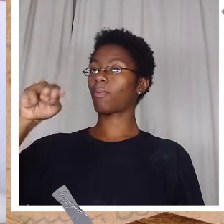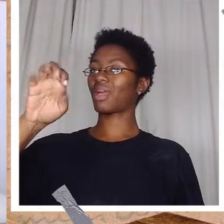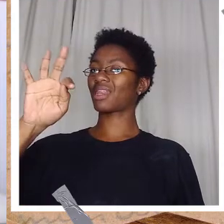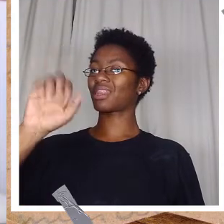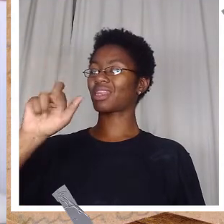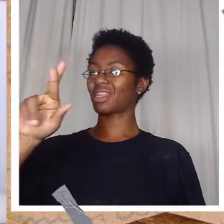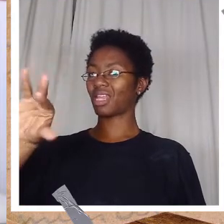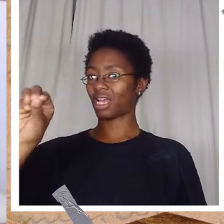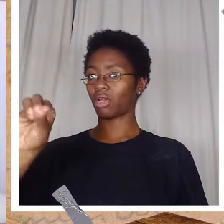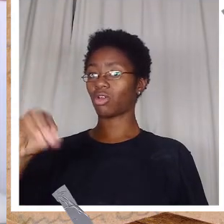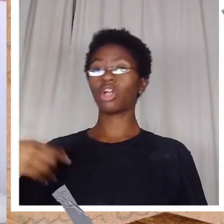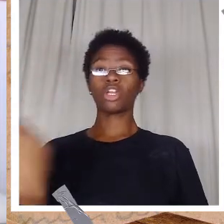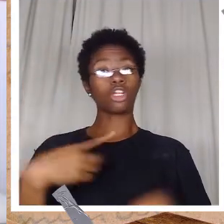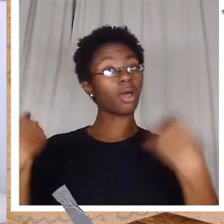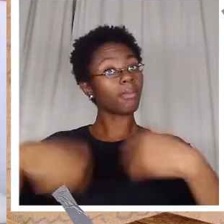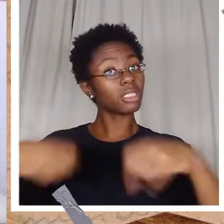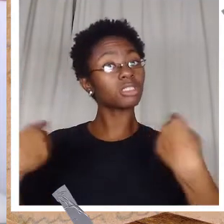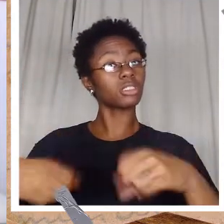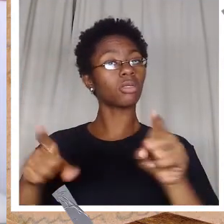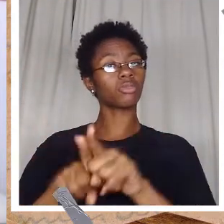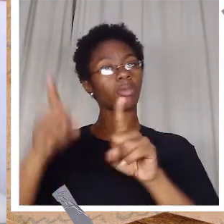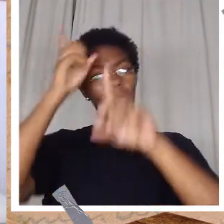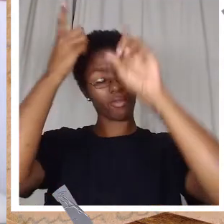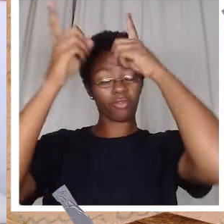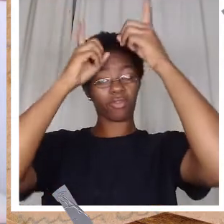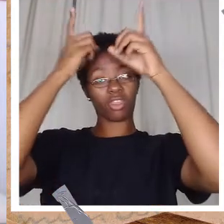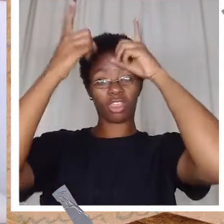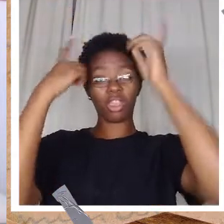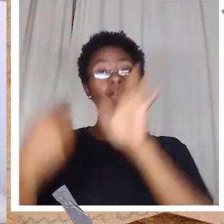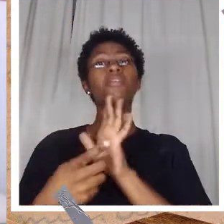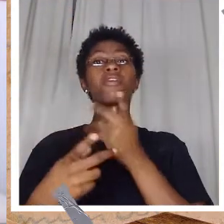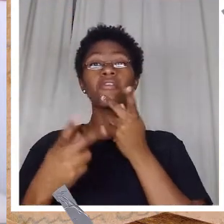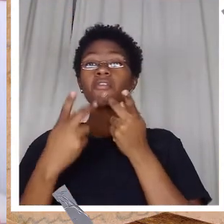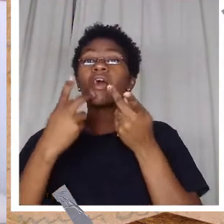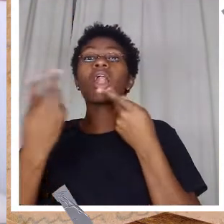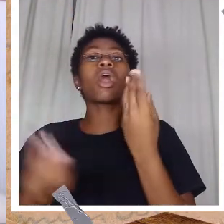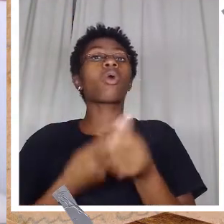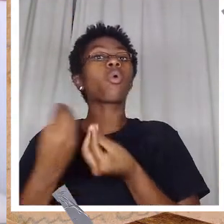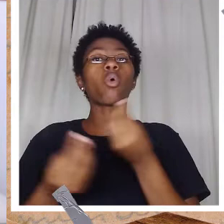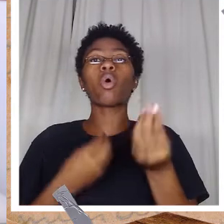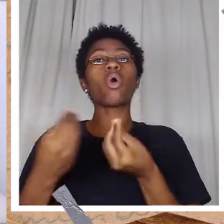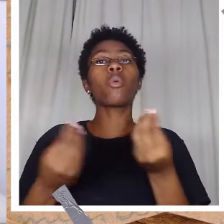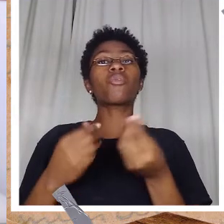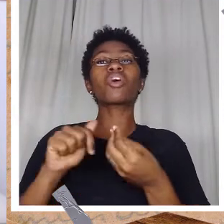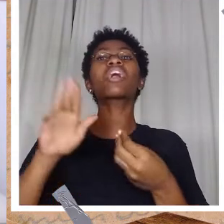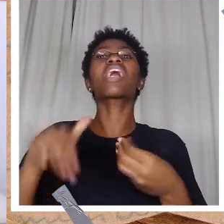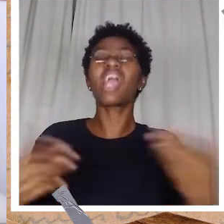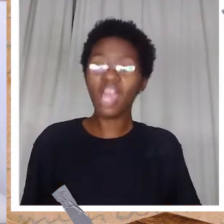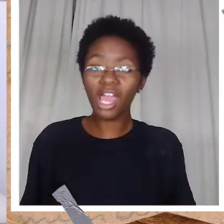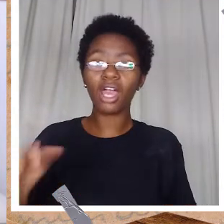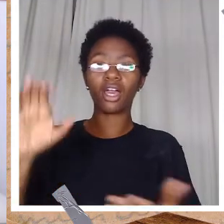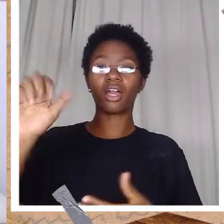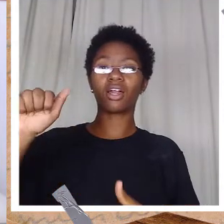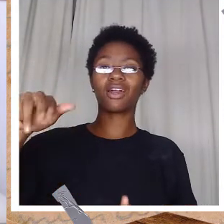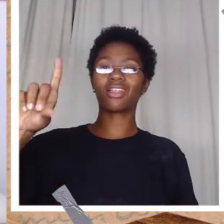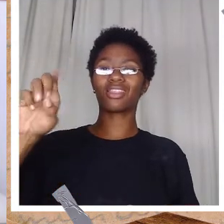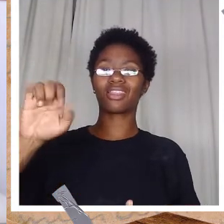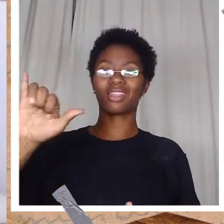dar a nossa interpretação do que foi o Candeia, né? Do que foi a Carolina, fazer isso para que a